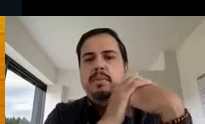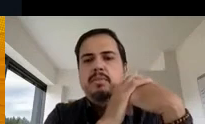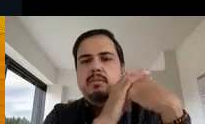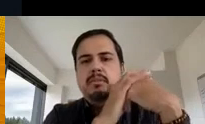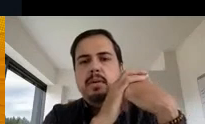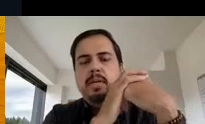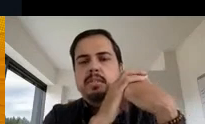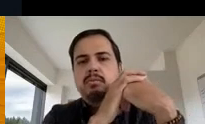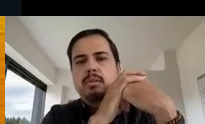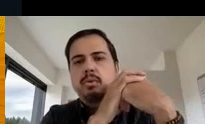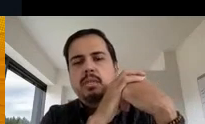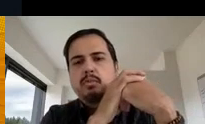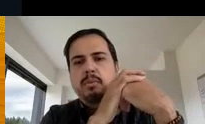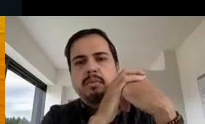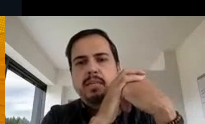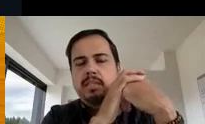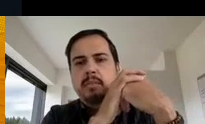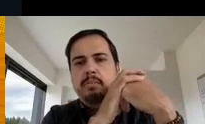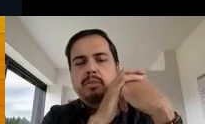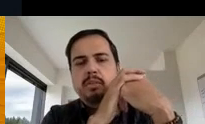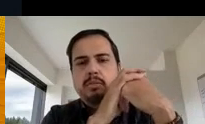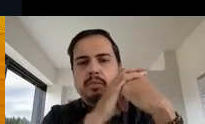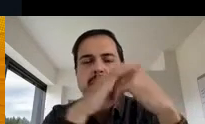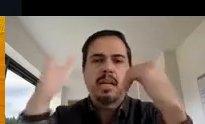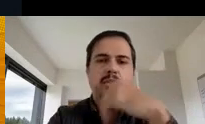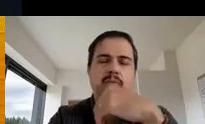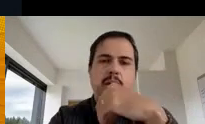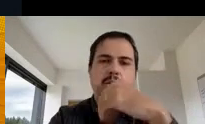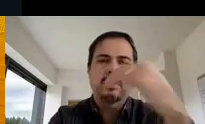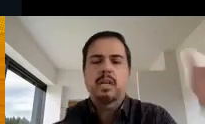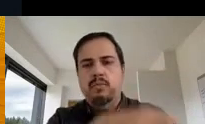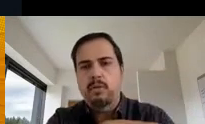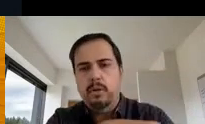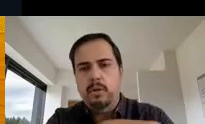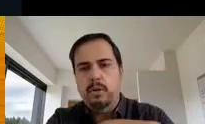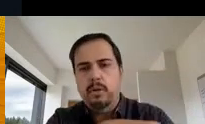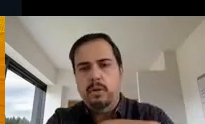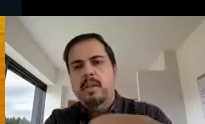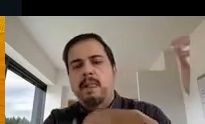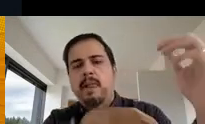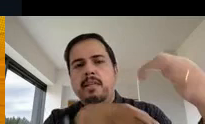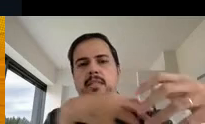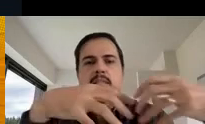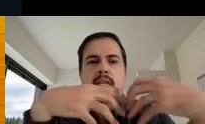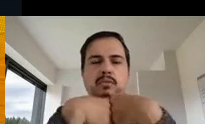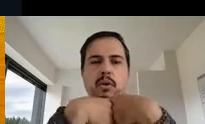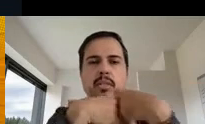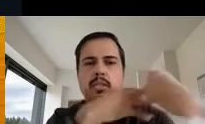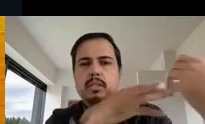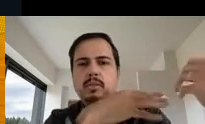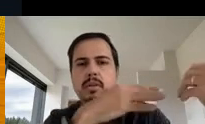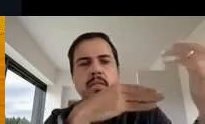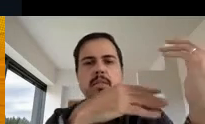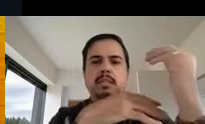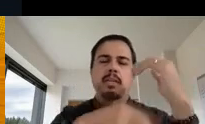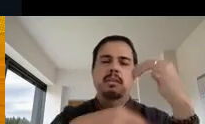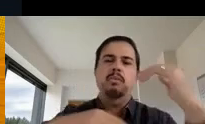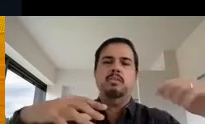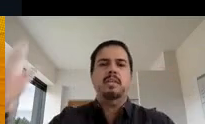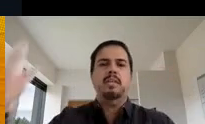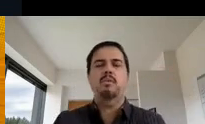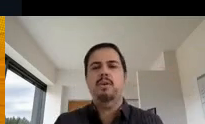não dá para você fazer previsão de mais de um ano, dois anos para frente. É impossível. Você tem sinais fracos e sinais fortes. Né? Você tem sinais fortes que